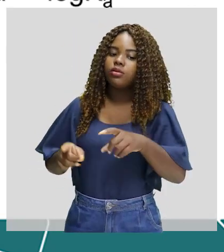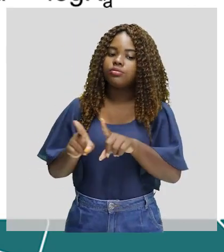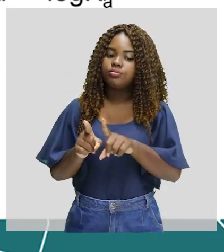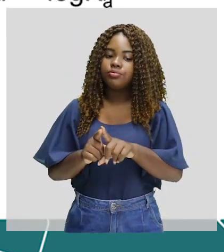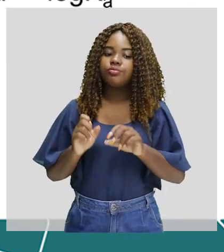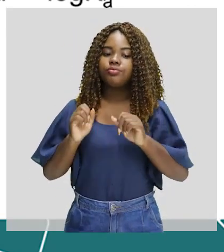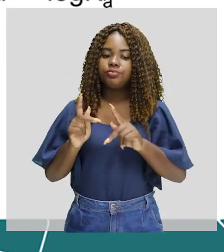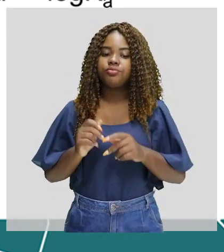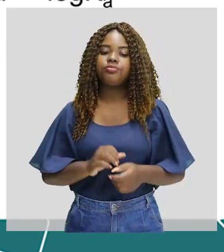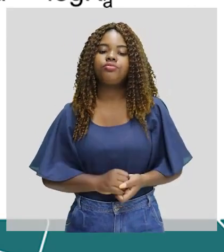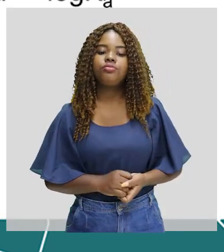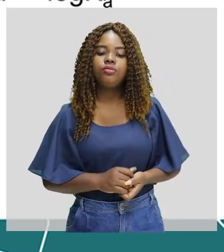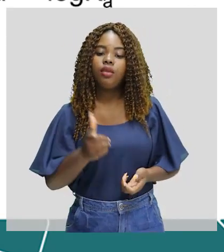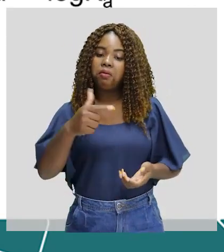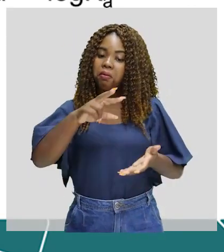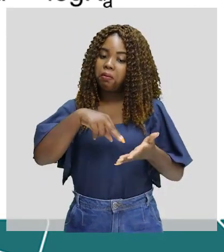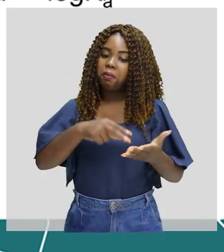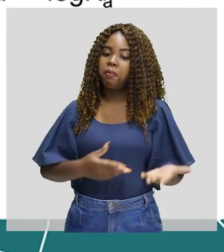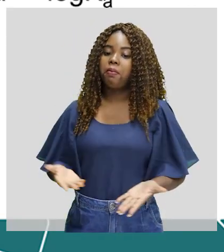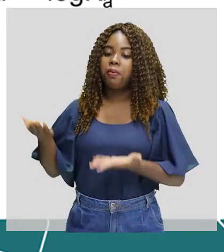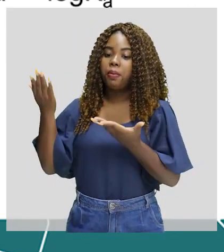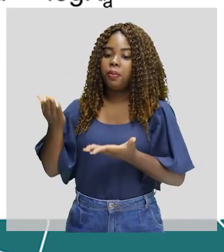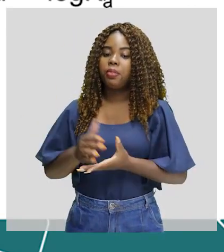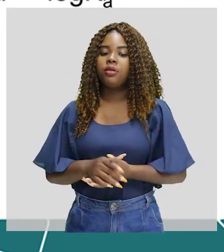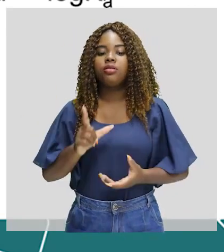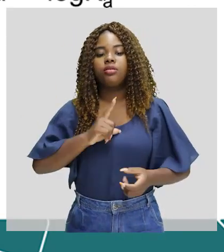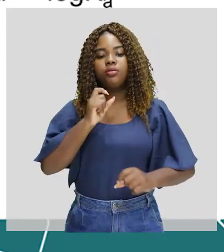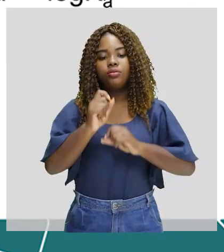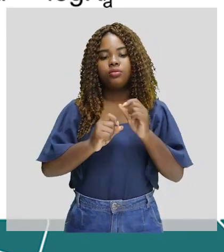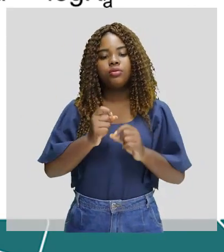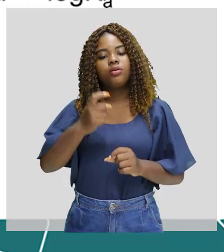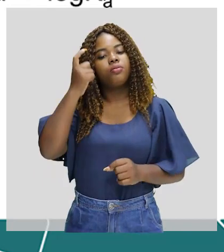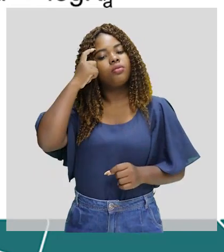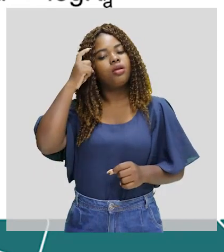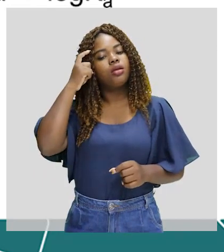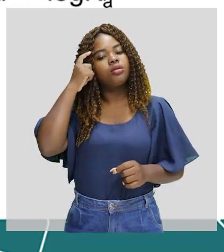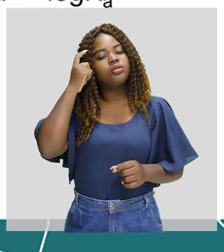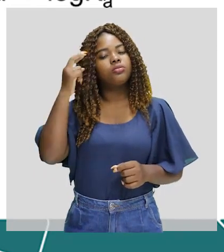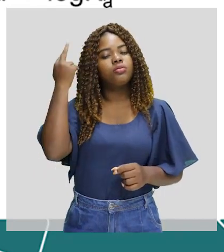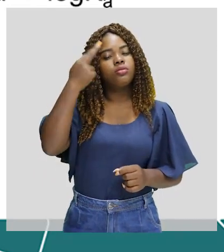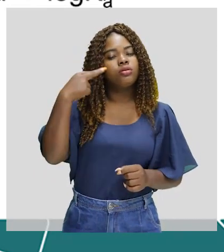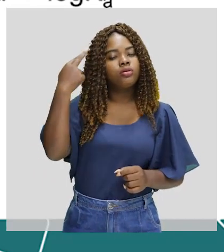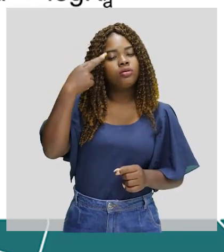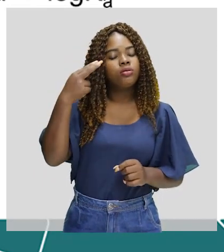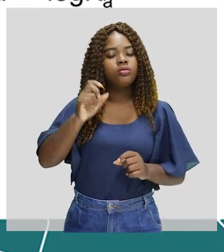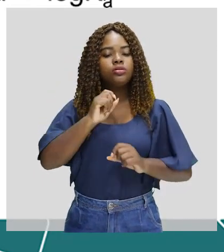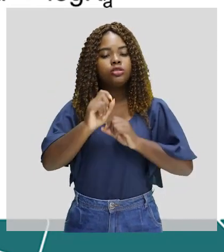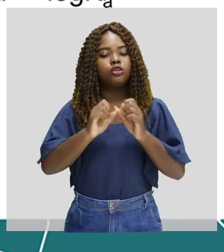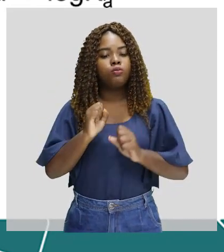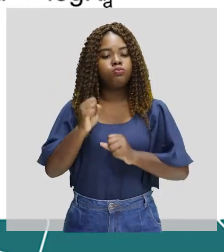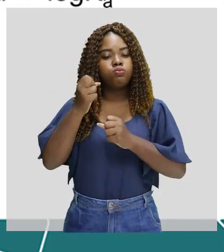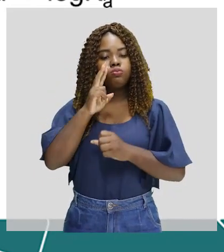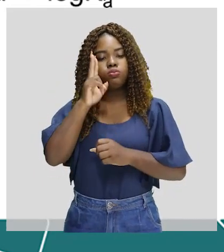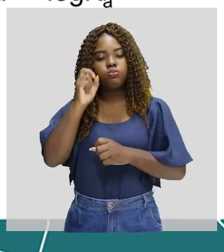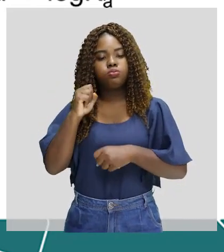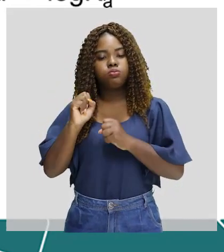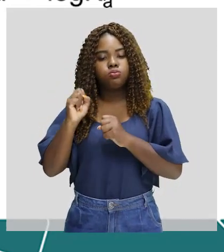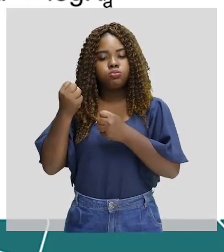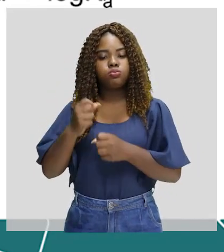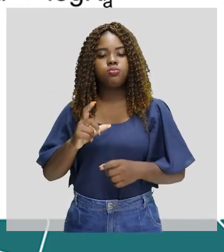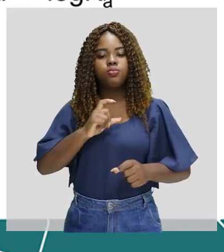as bases, a gente pode ter uma ideia, uma noção de sua força através de